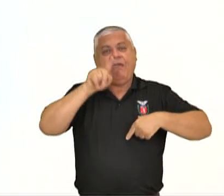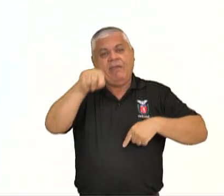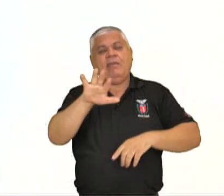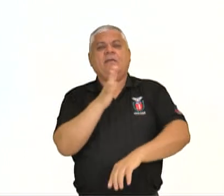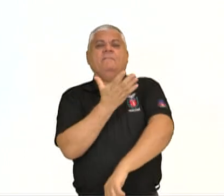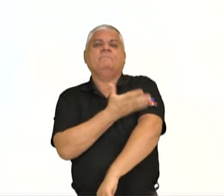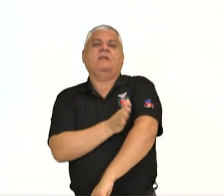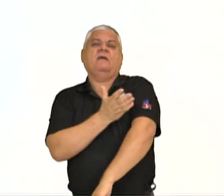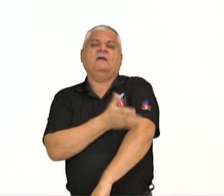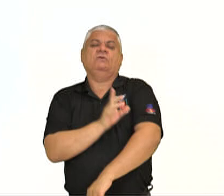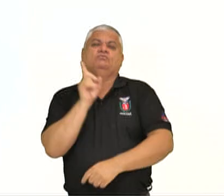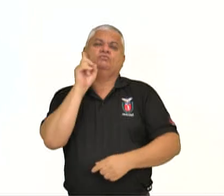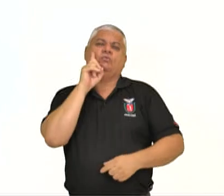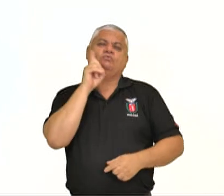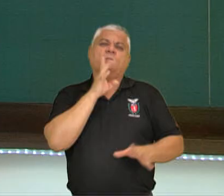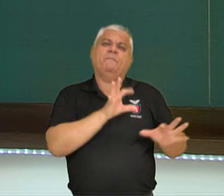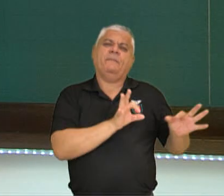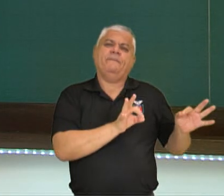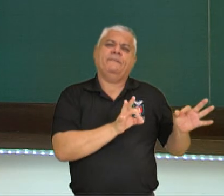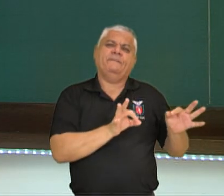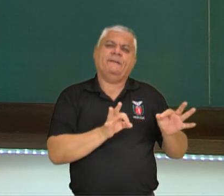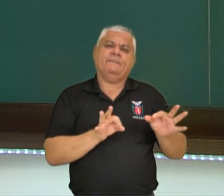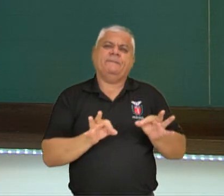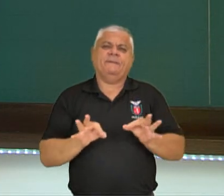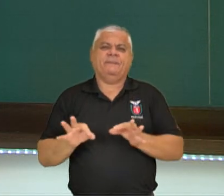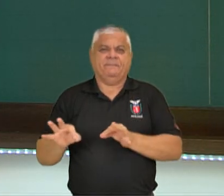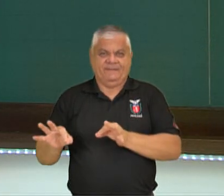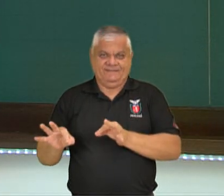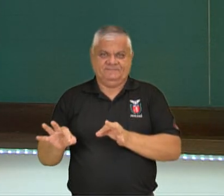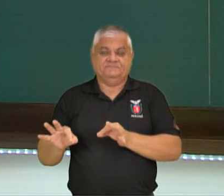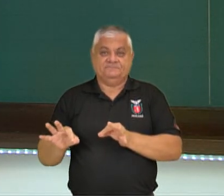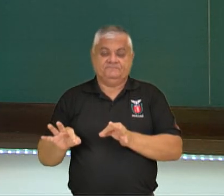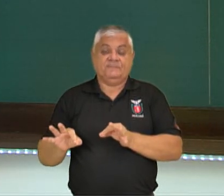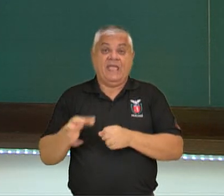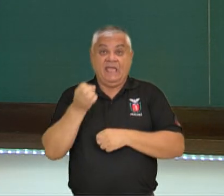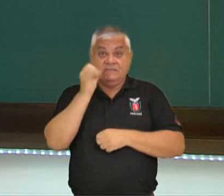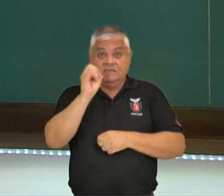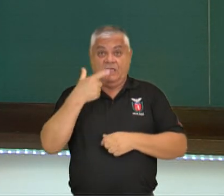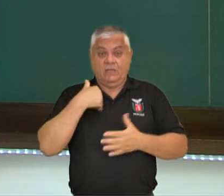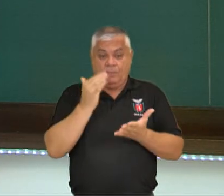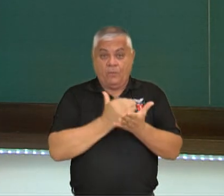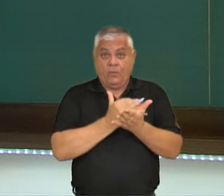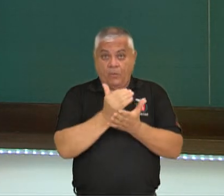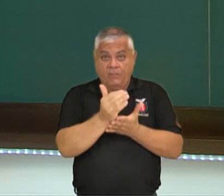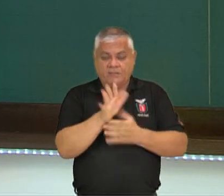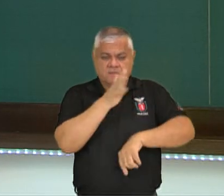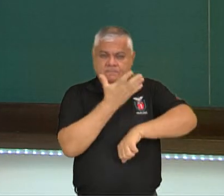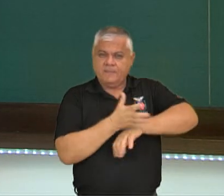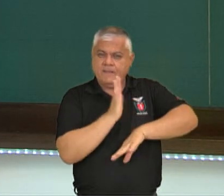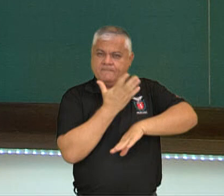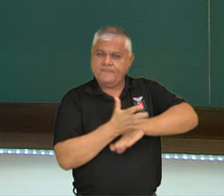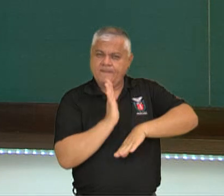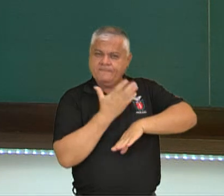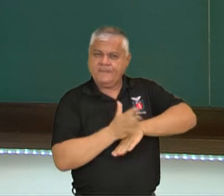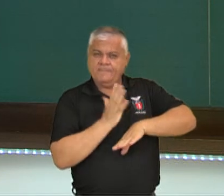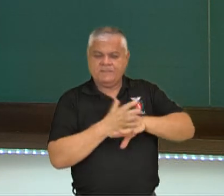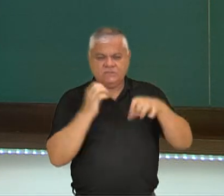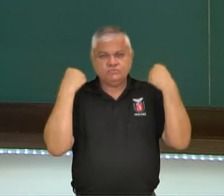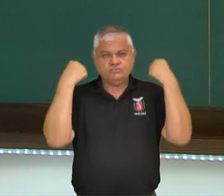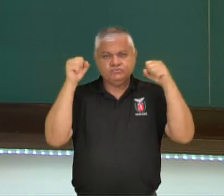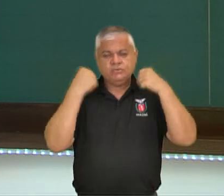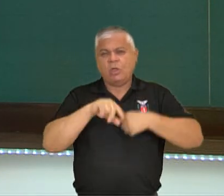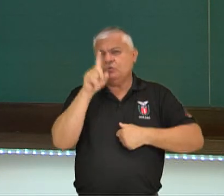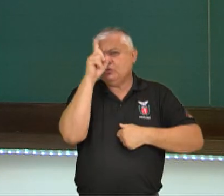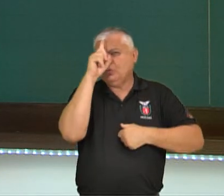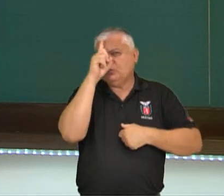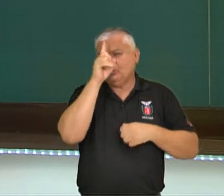prática regular de exercício físico. Porque quando a gente começa a praticar exercícios físicos e mantém uma rotina